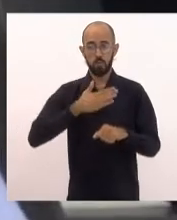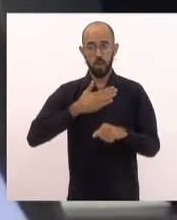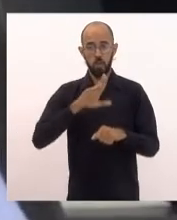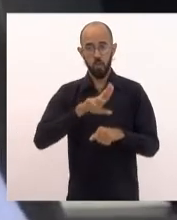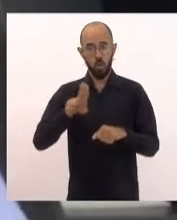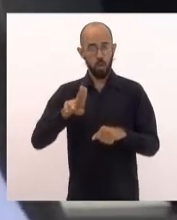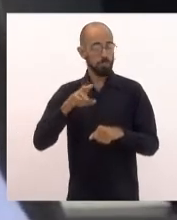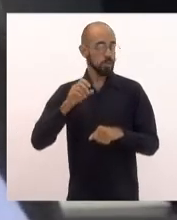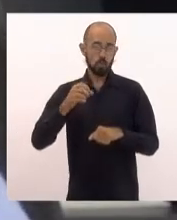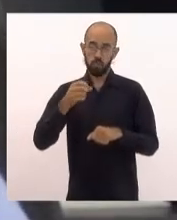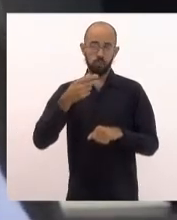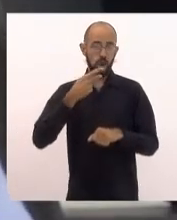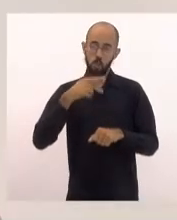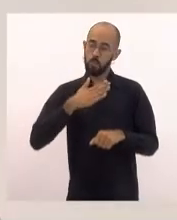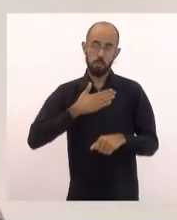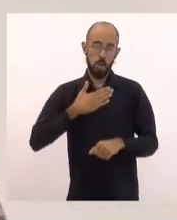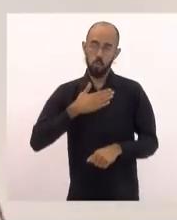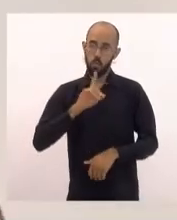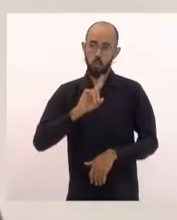mencionou o meu.